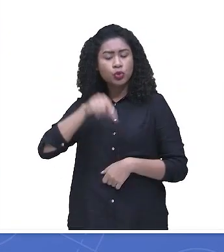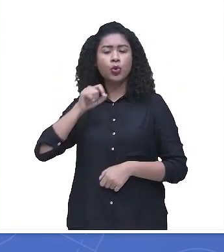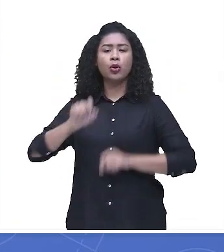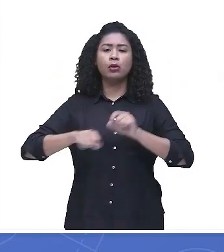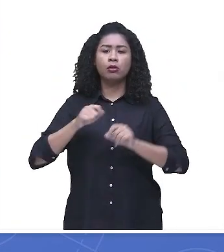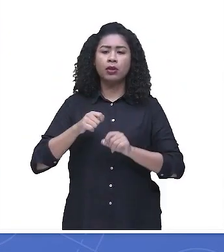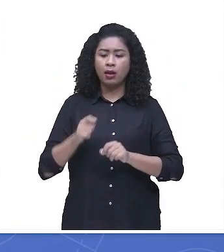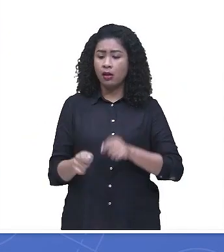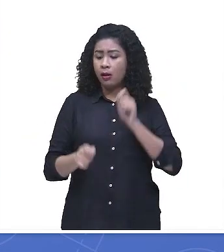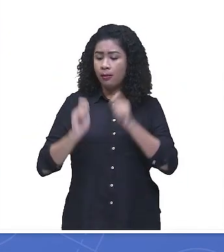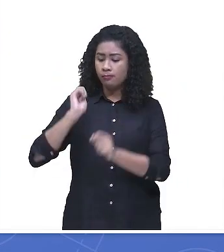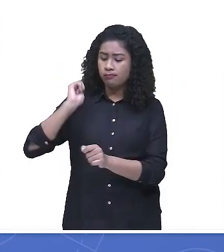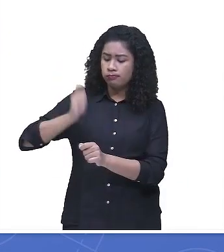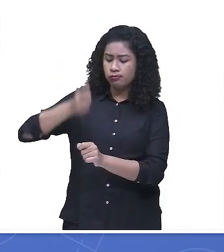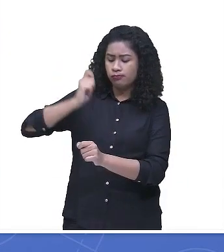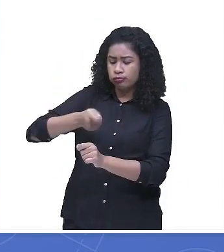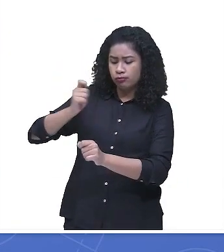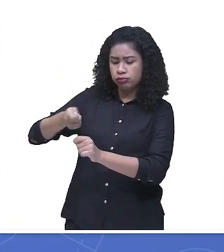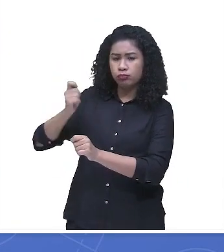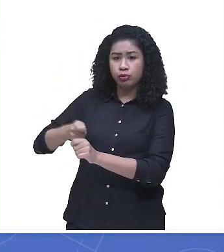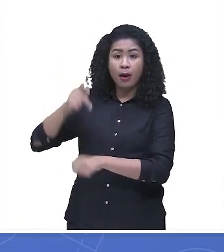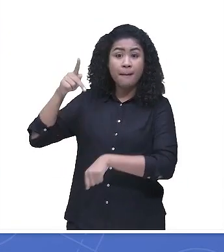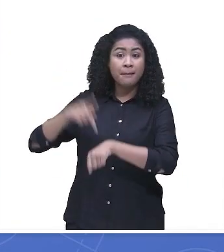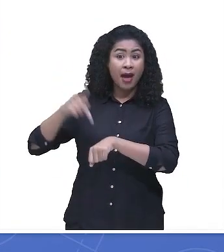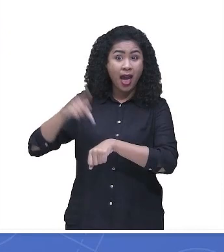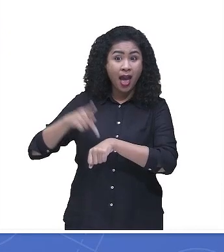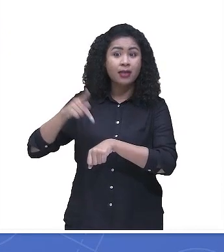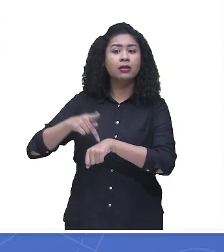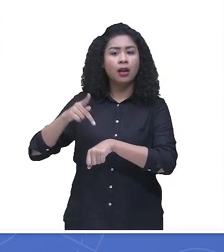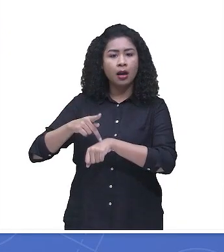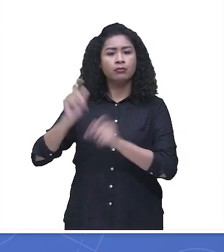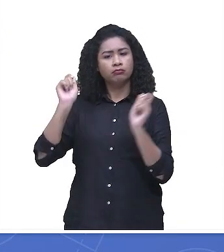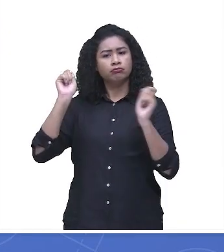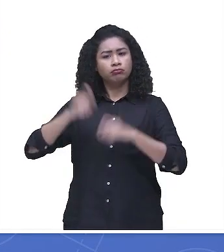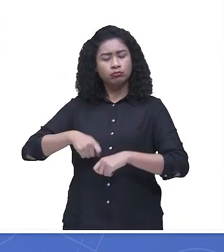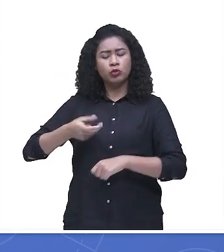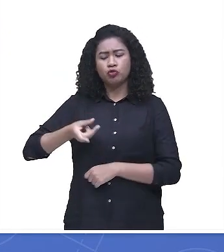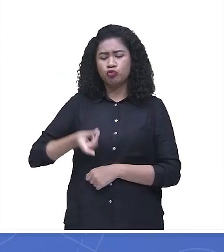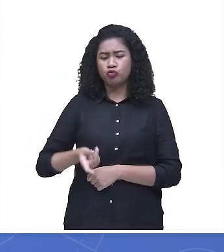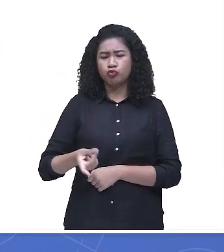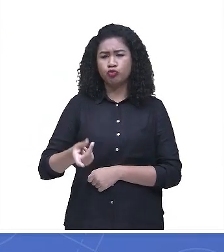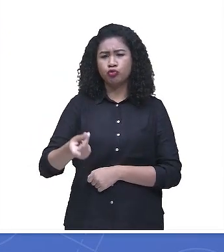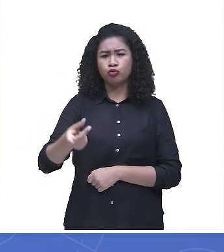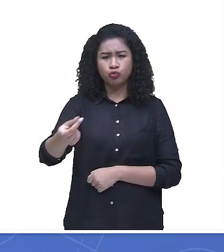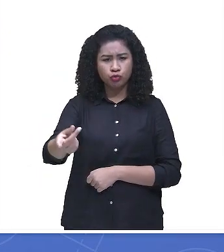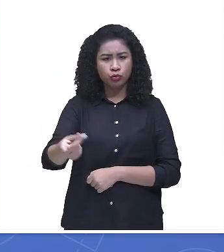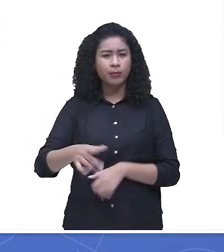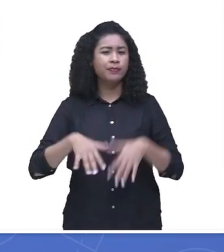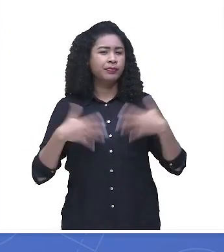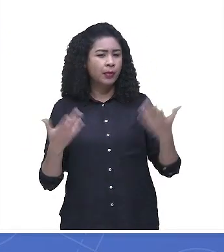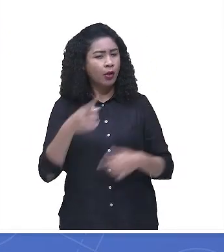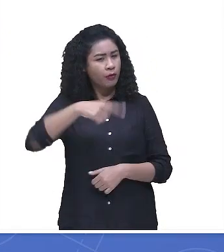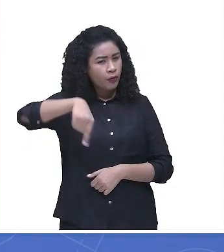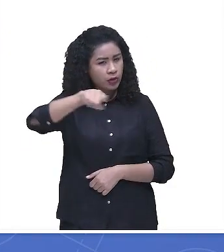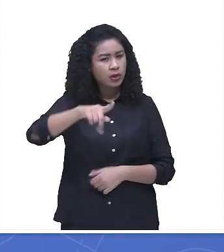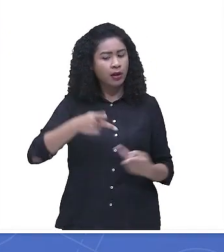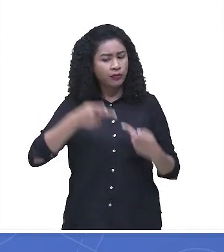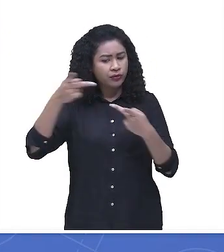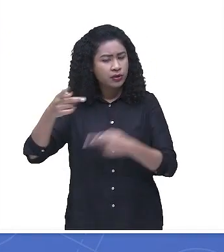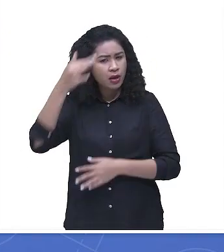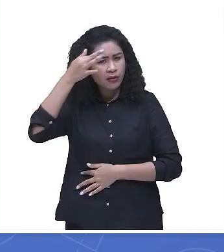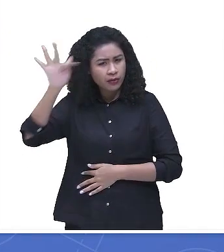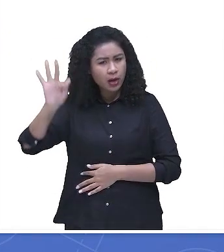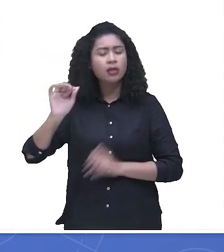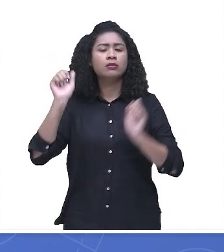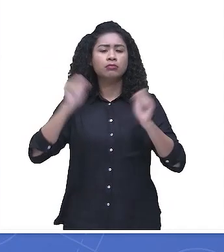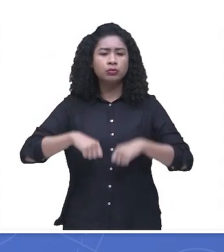Para não haver a possibilidade de ser apagada. Então, ele faz esse recurso. Até disse a vocês, quando forem à França, visitem o Louvre, que é lá